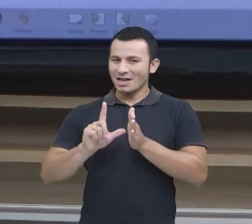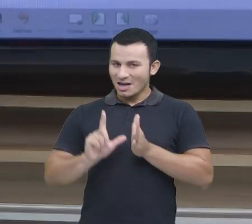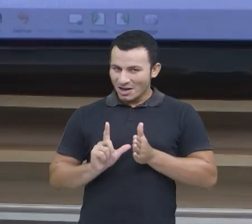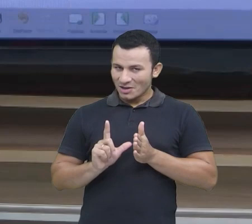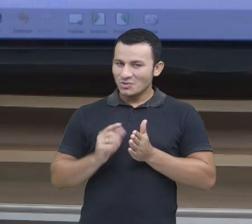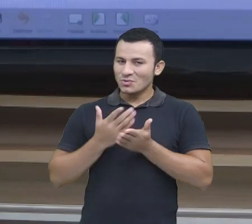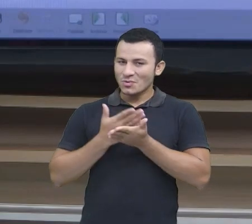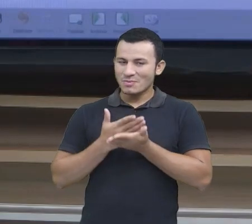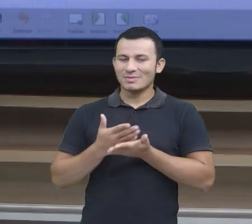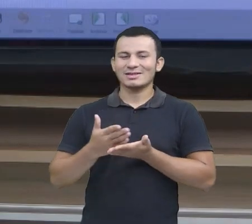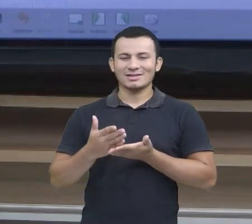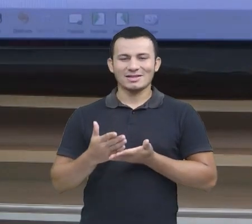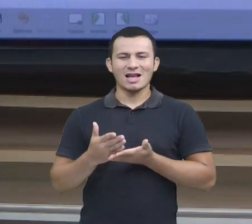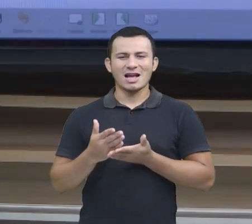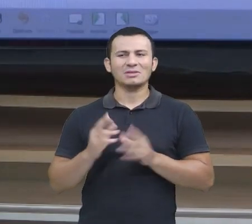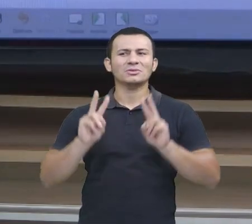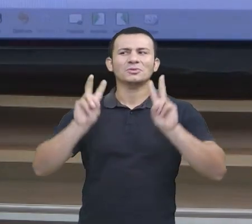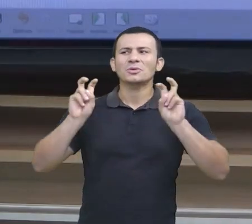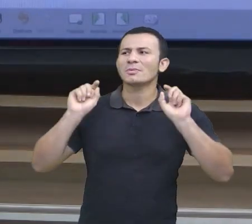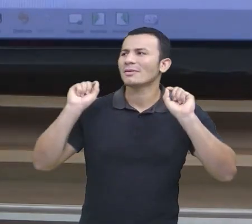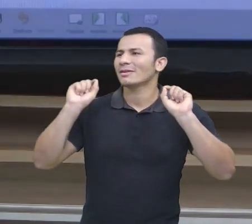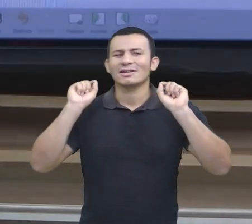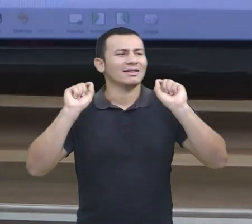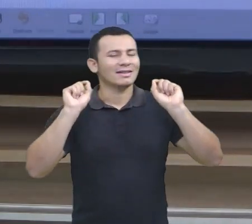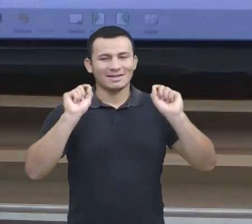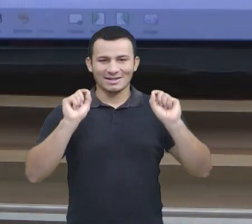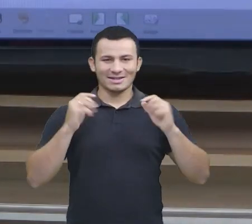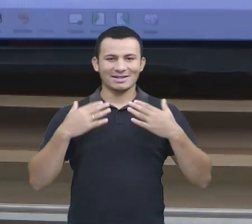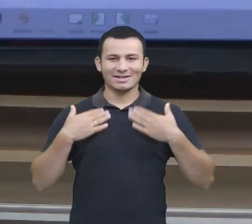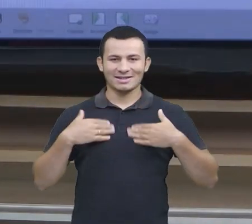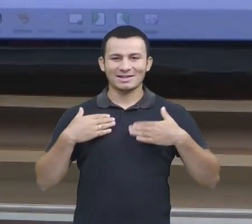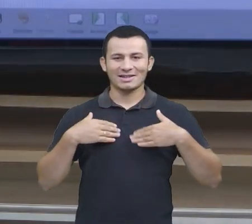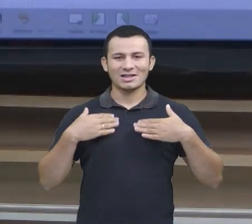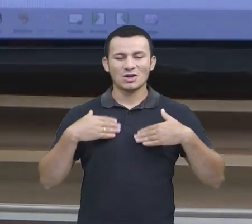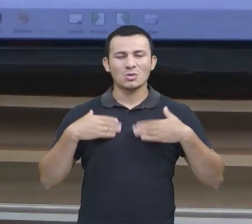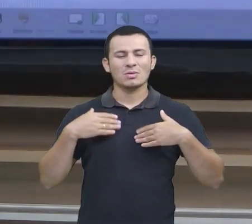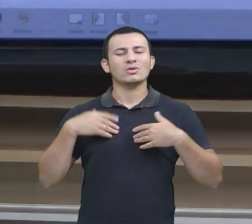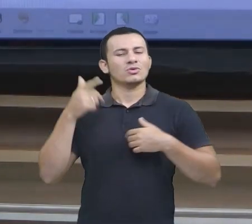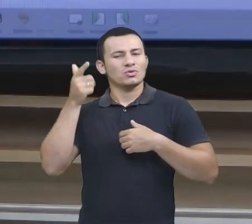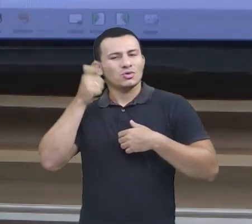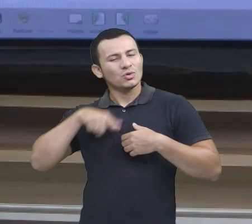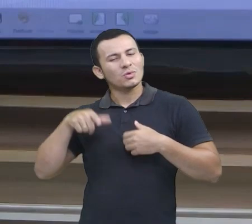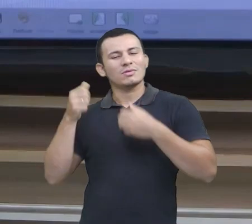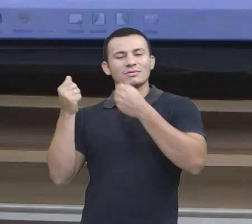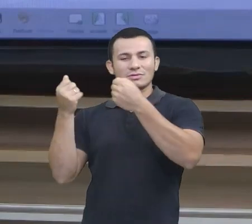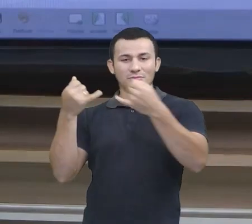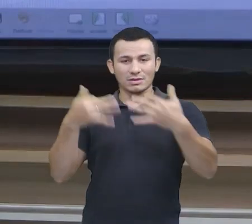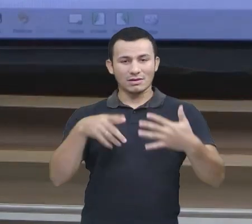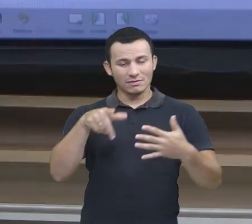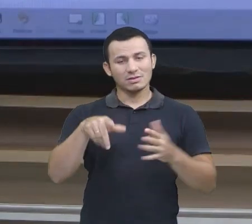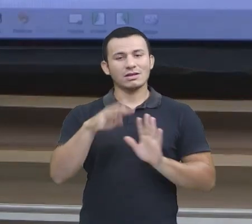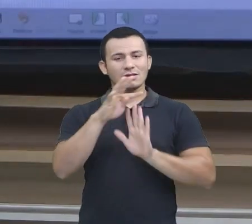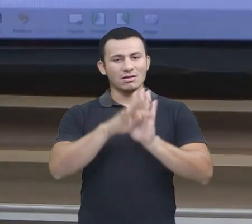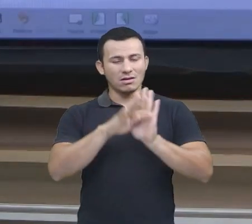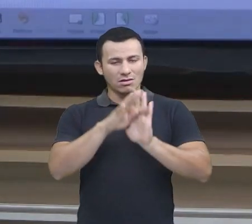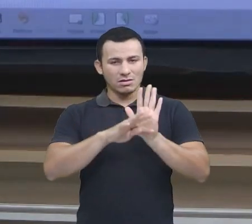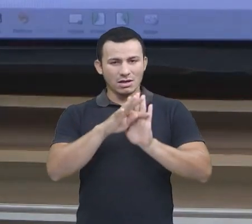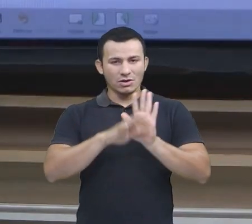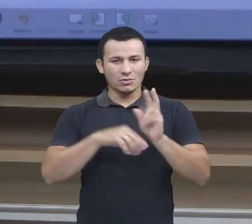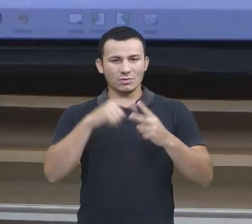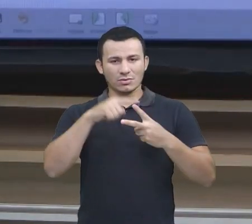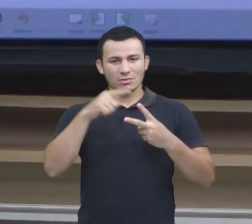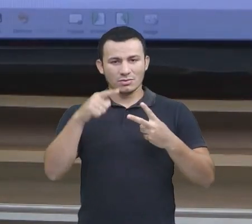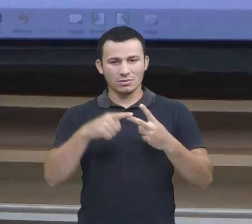irmos lá desvendar esse mistério, eu queria relembrar para vocês o que é um texto multimodal. Vamos